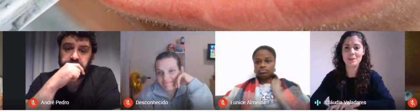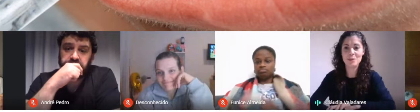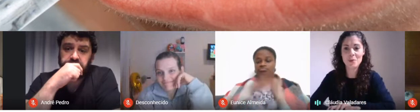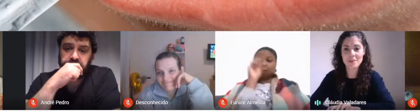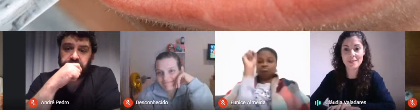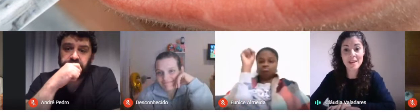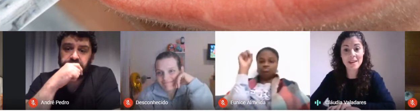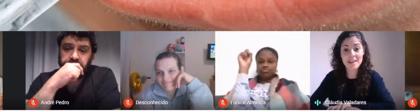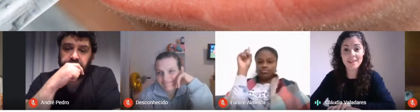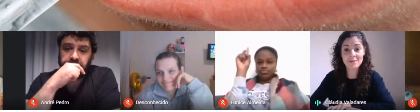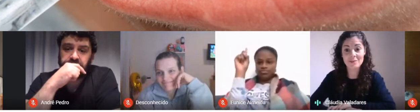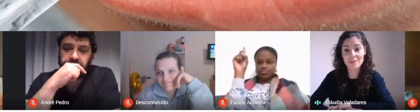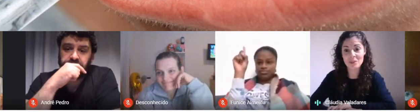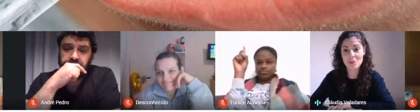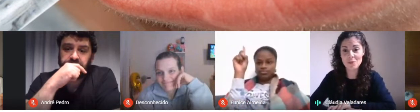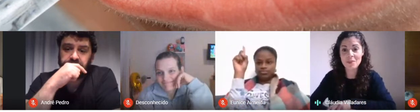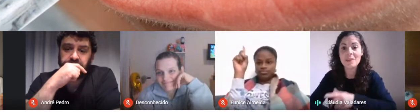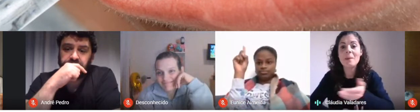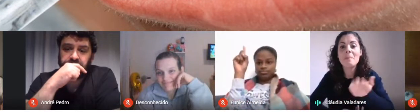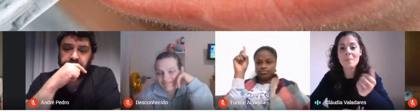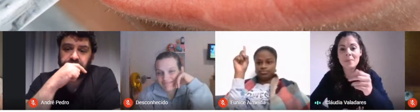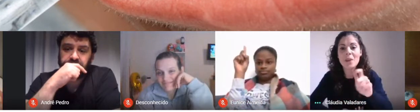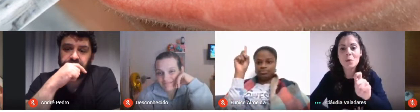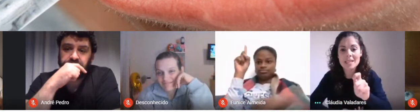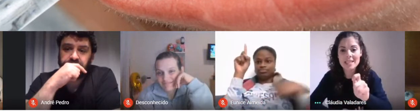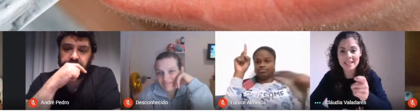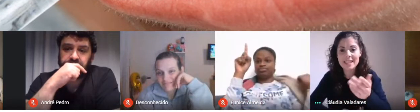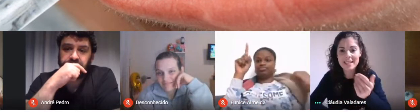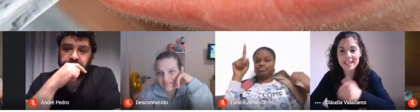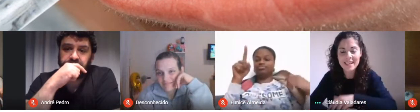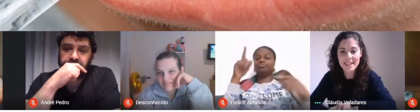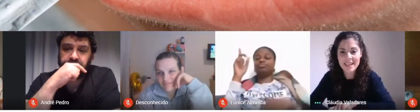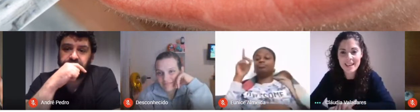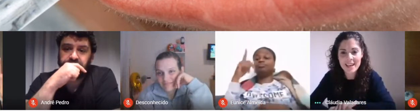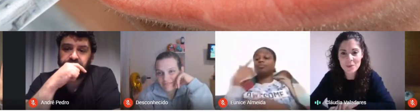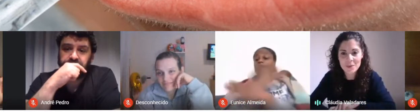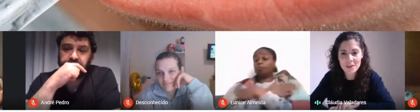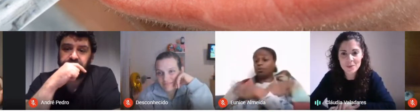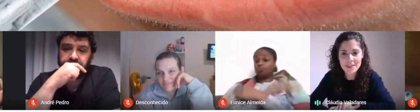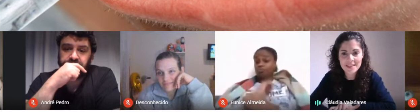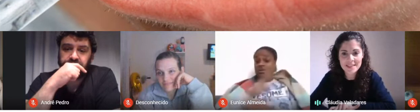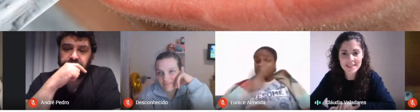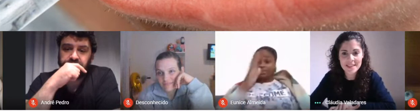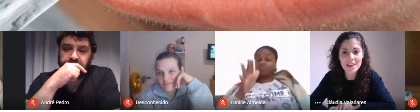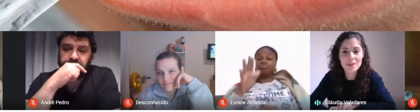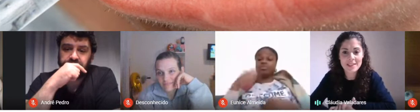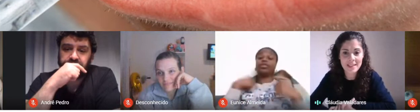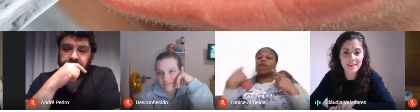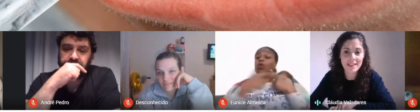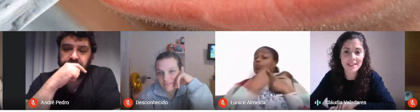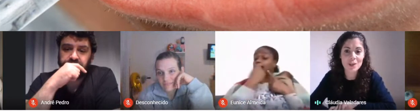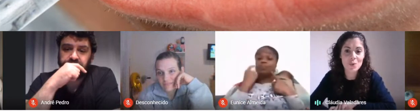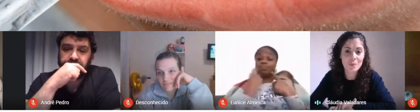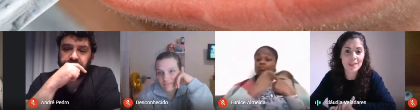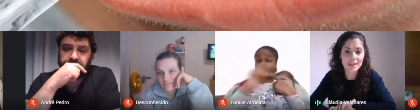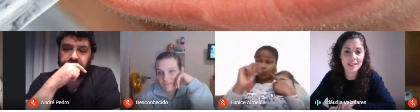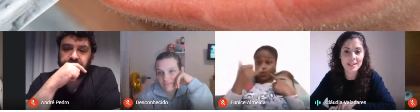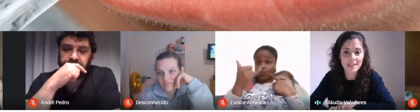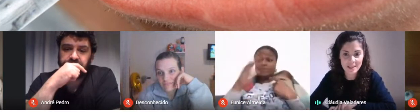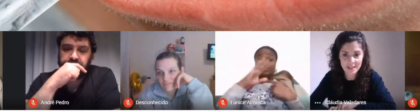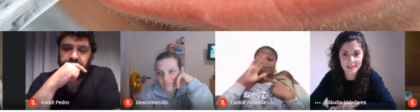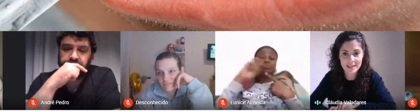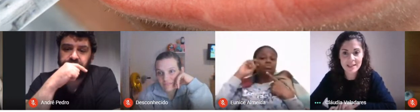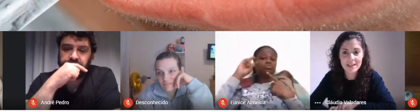Temos ali um não sei, uma dúvida. Então, a resposta A Eunice estava a dizer que um amigo dela